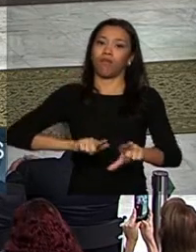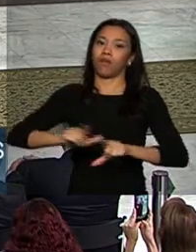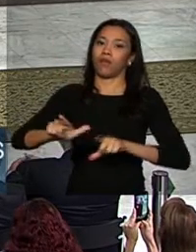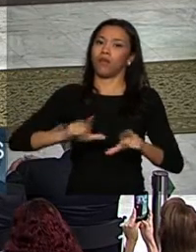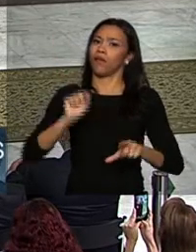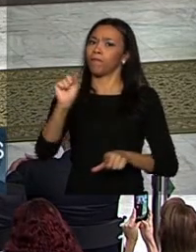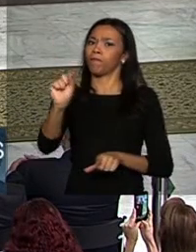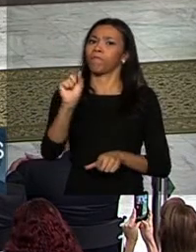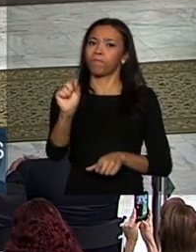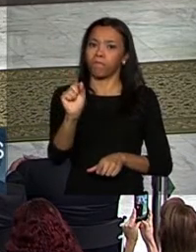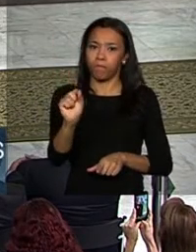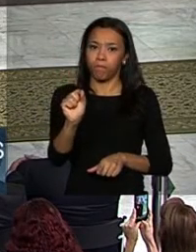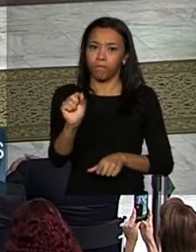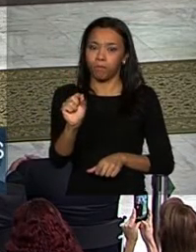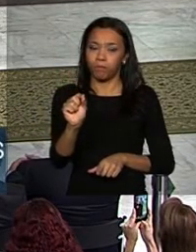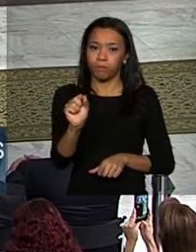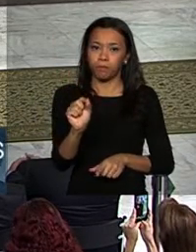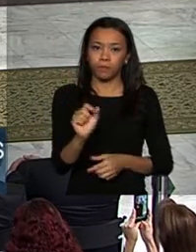fato